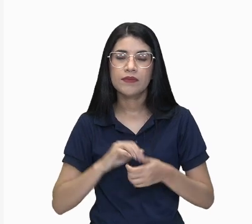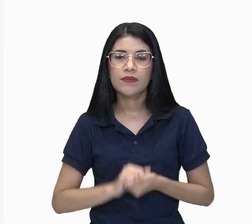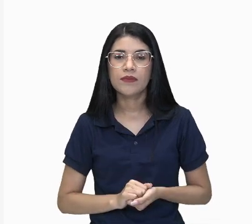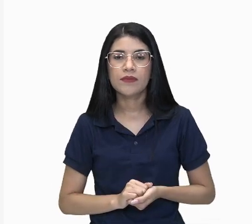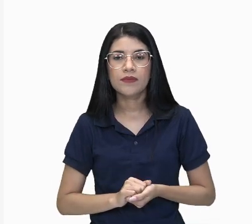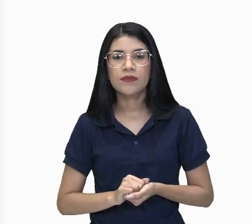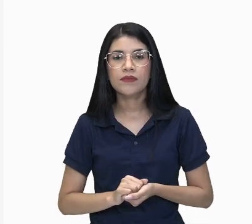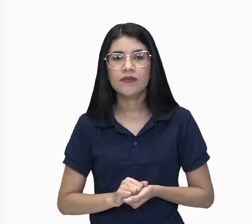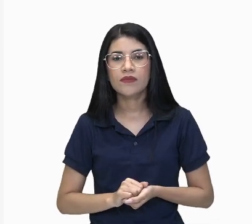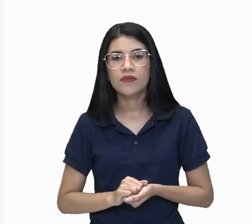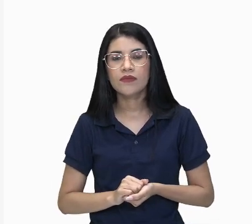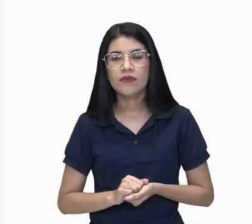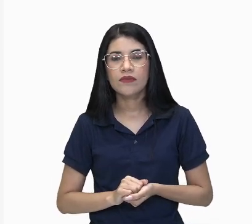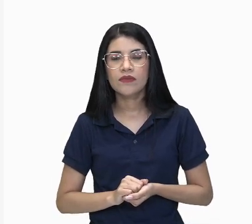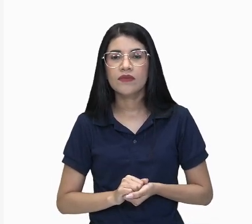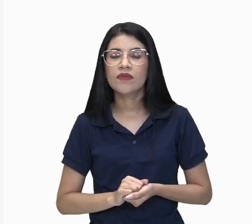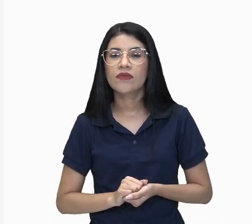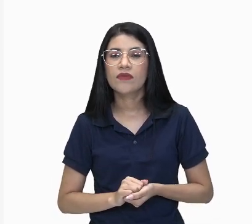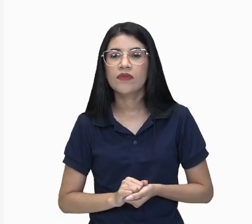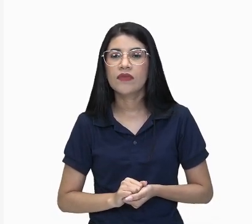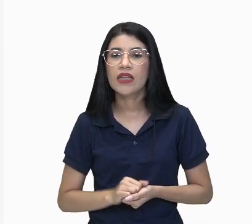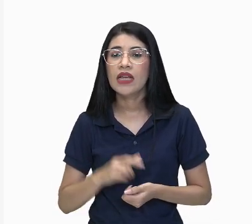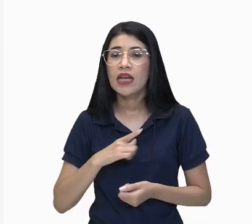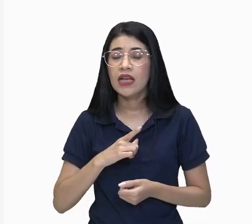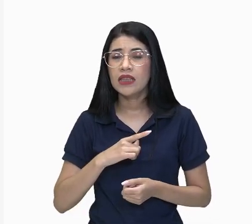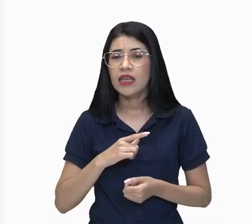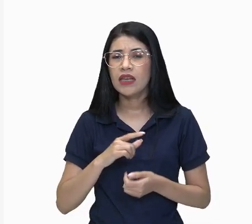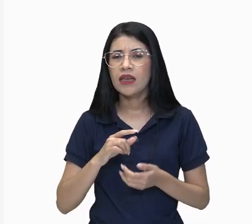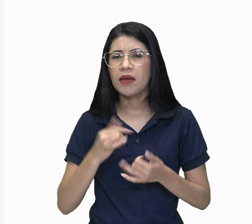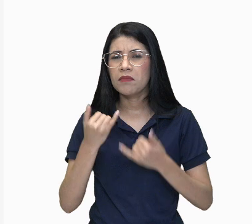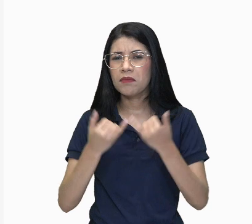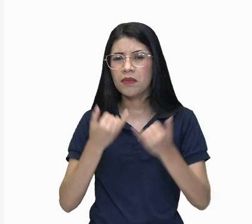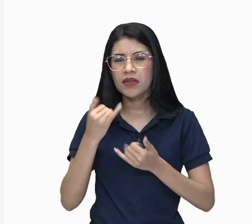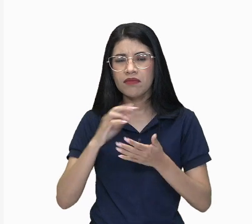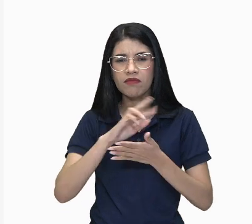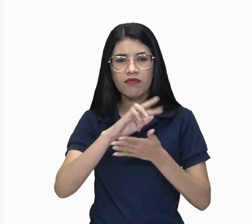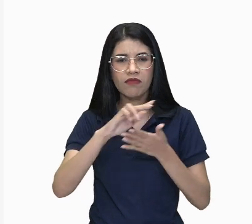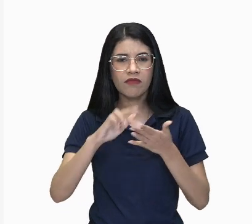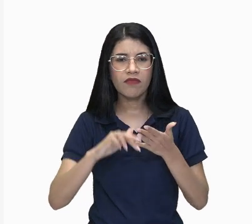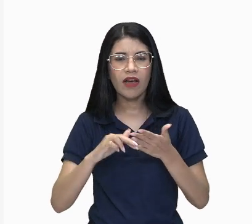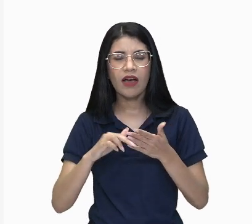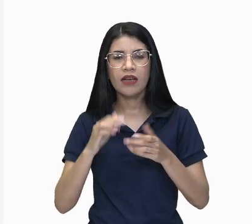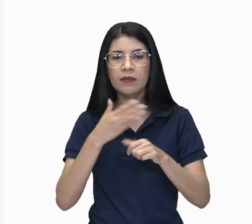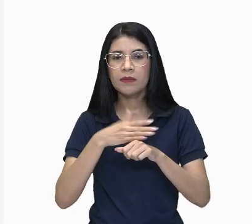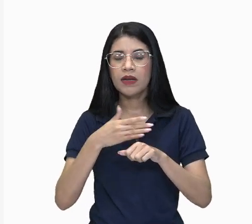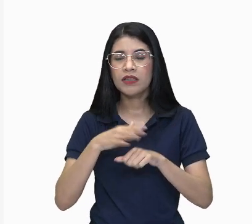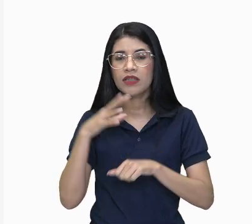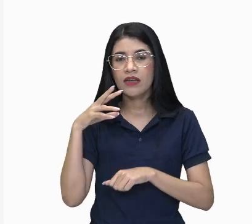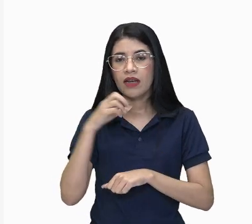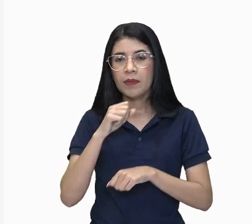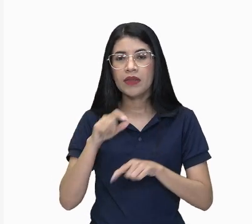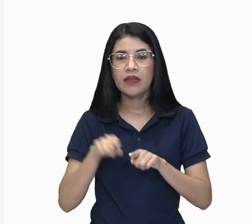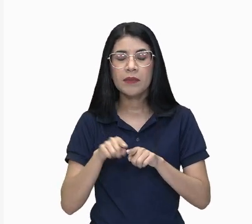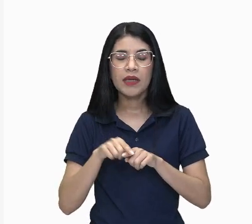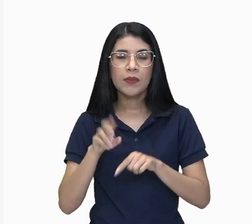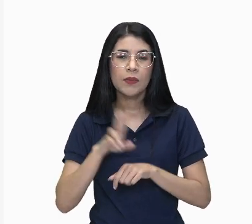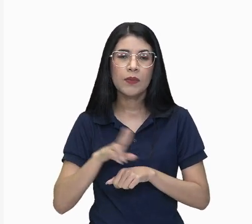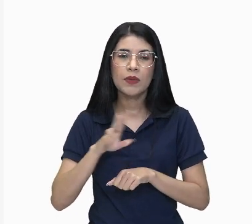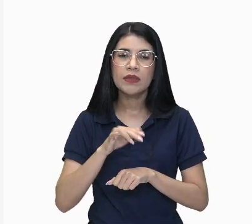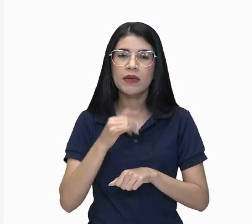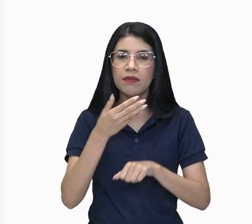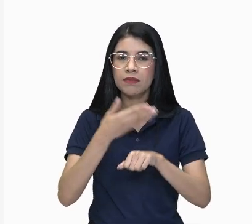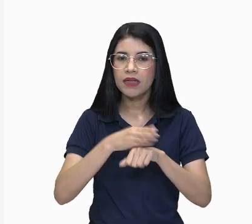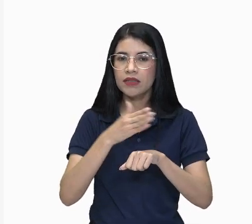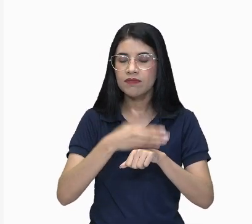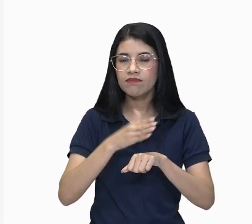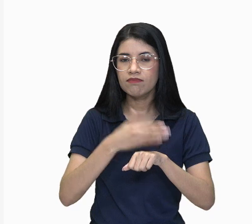de curta forma? Consiste em jogos de exercícios breves, muitas vezes usado como treinamento ou